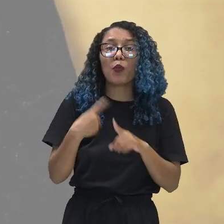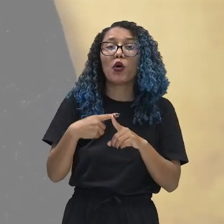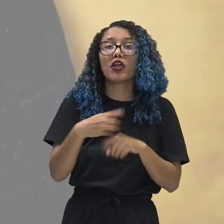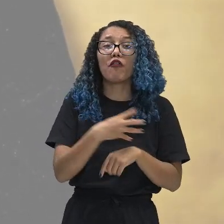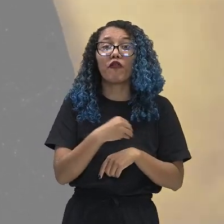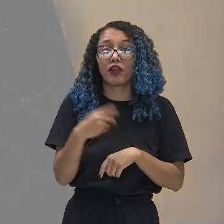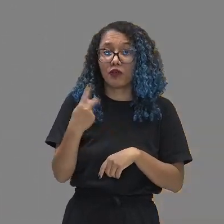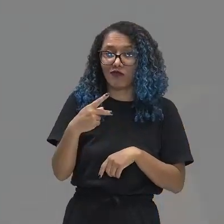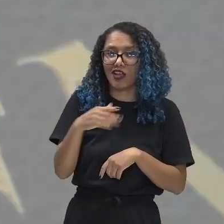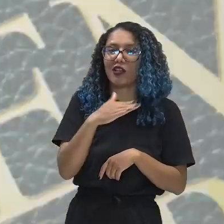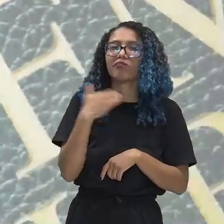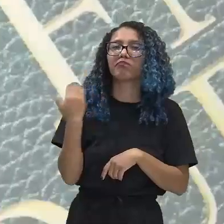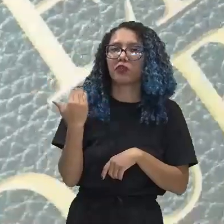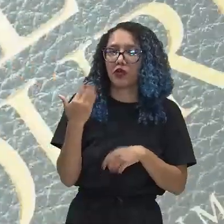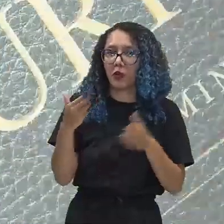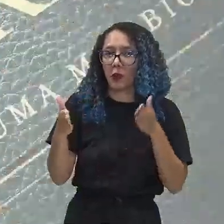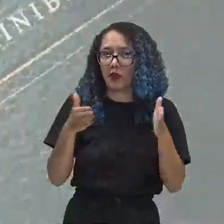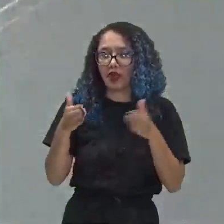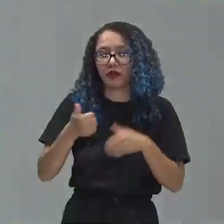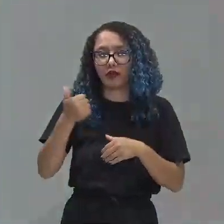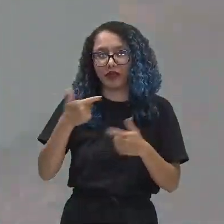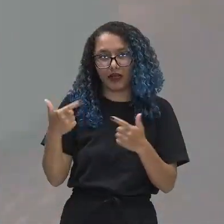Guerra Mundial.